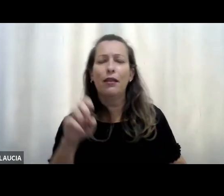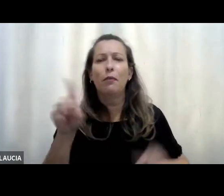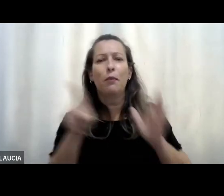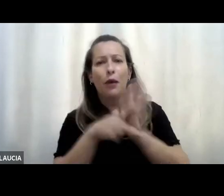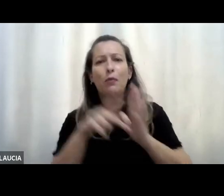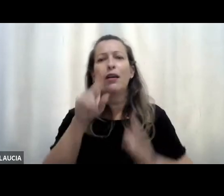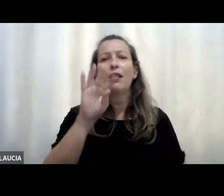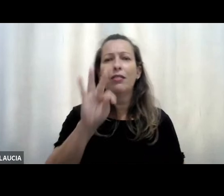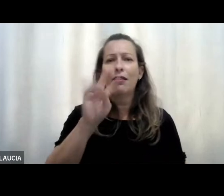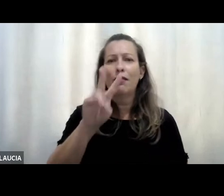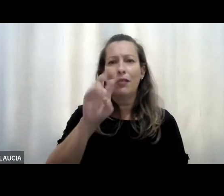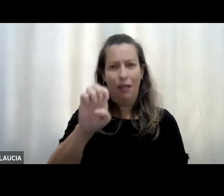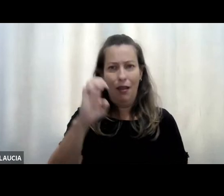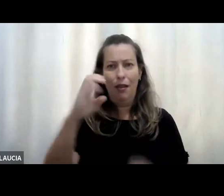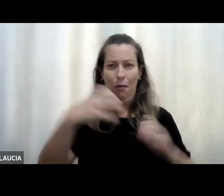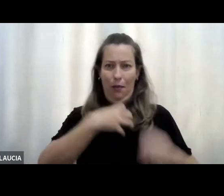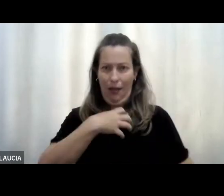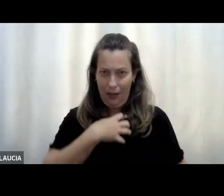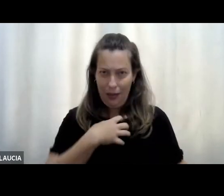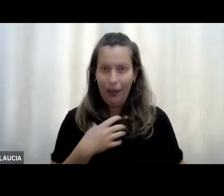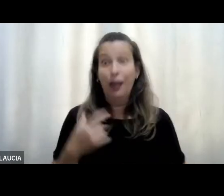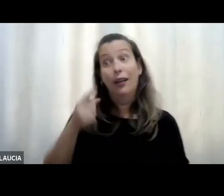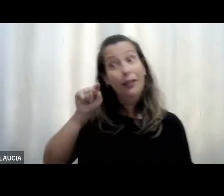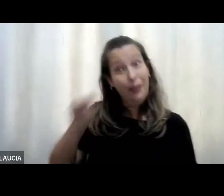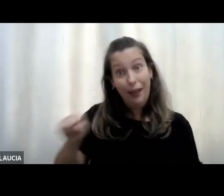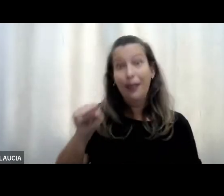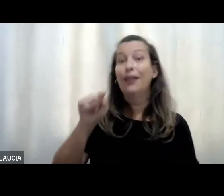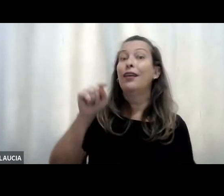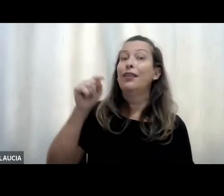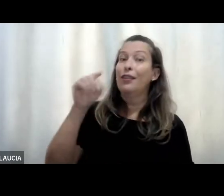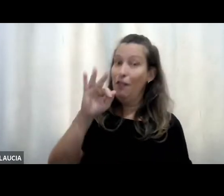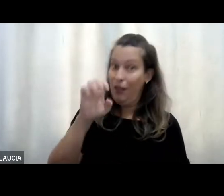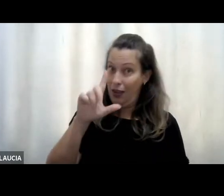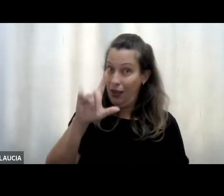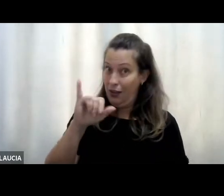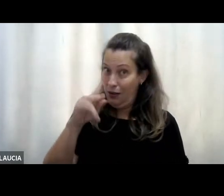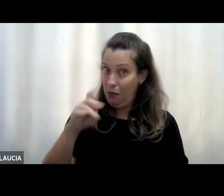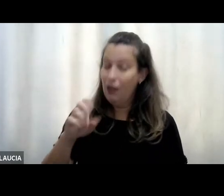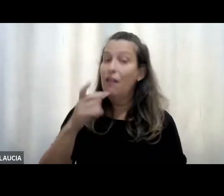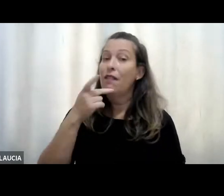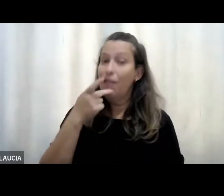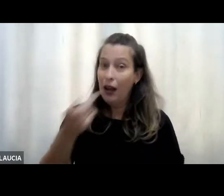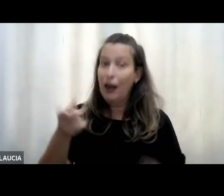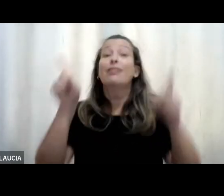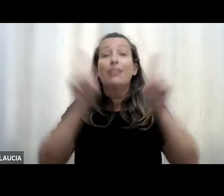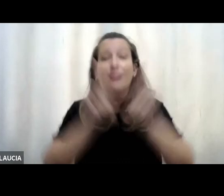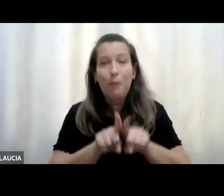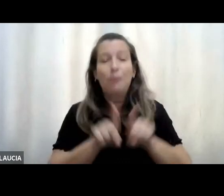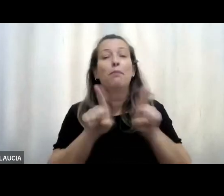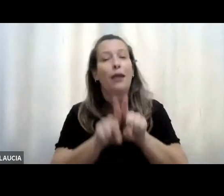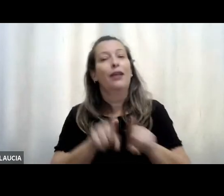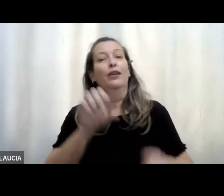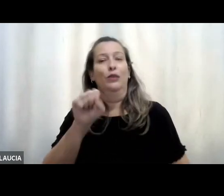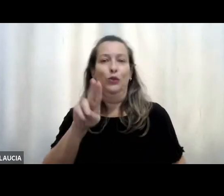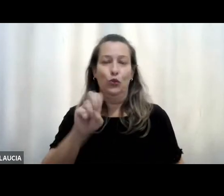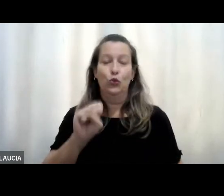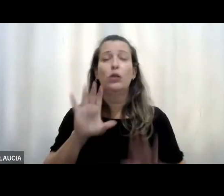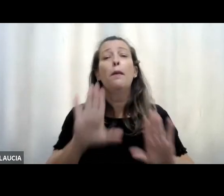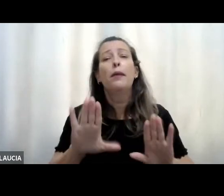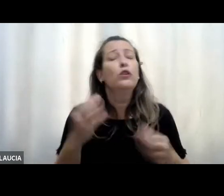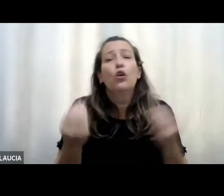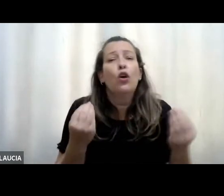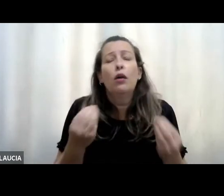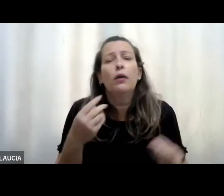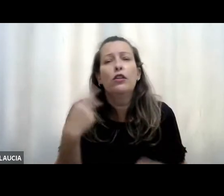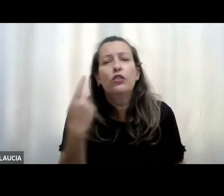que... E aí, no caso do Felipe, não só falando do SUS, mas também, né? Como é que a gente fala... A